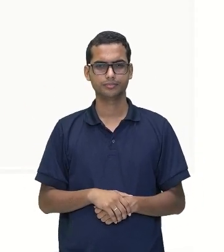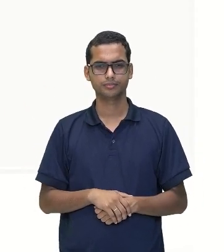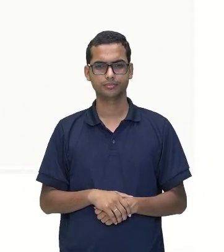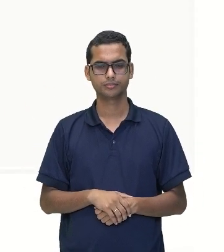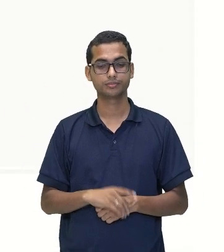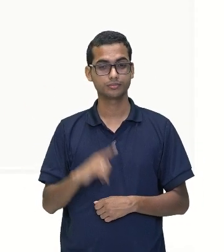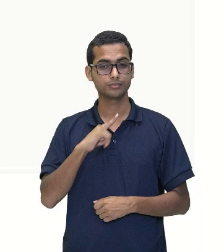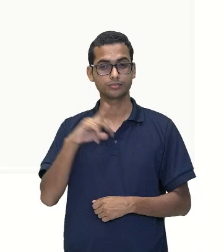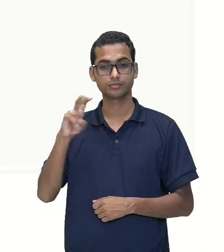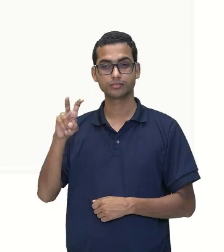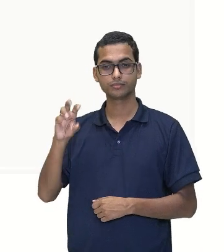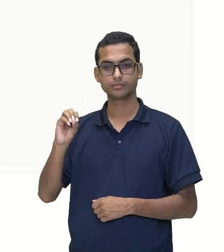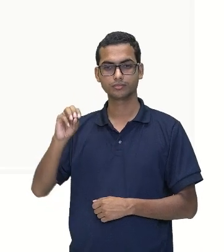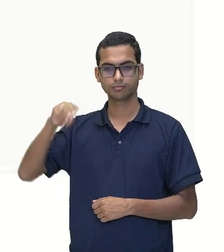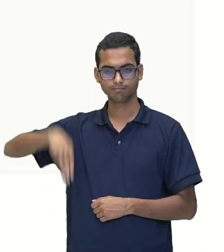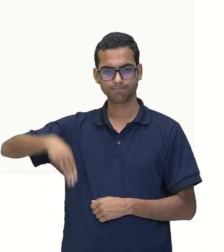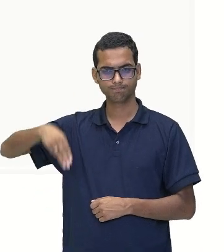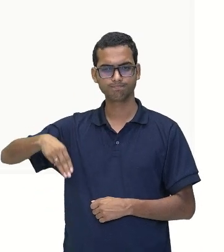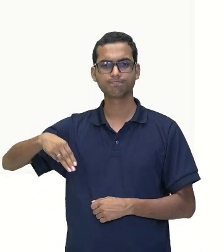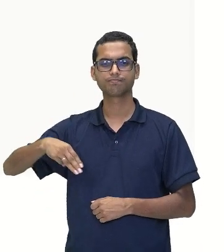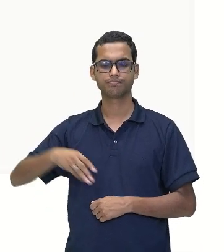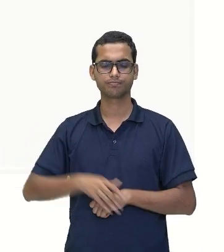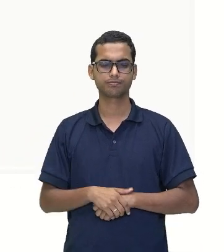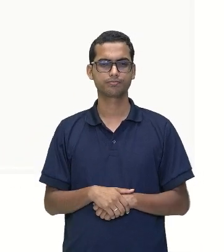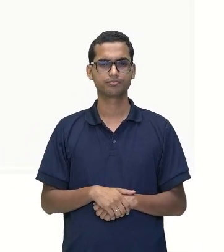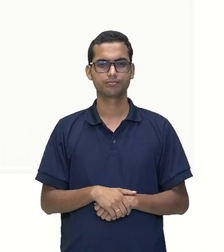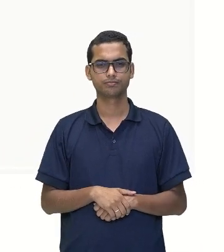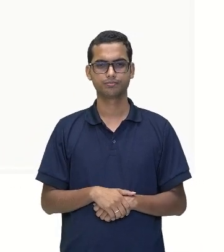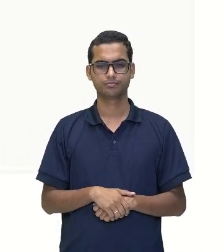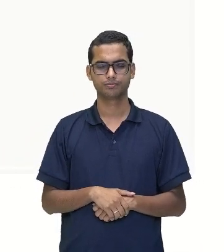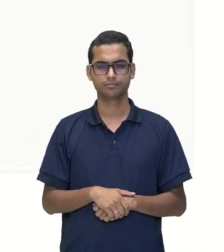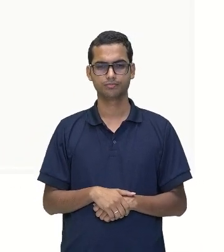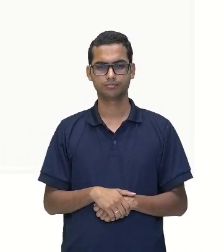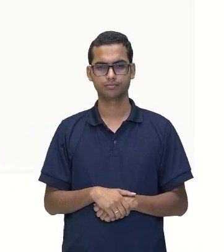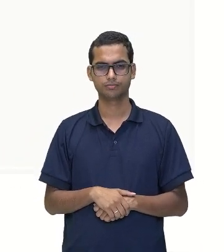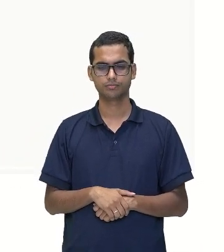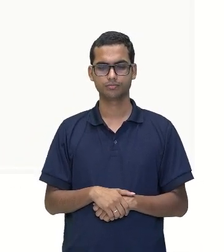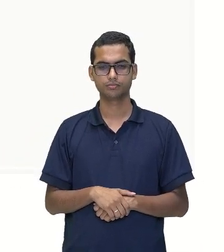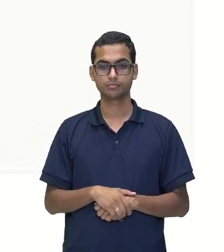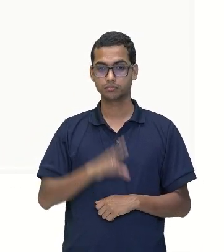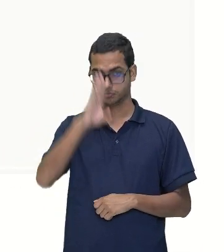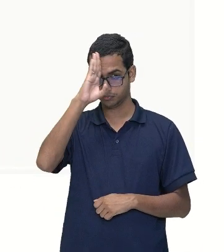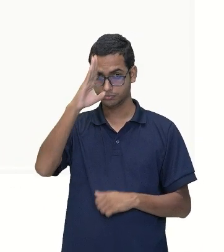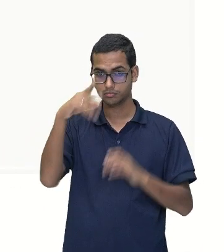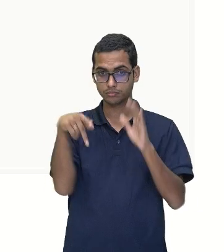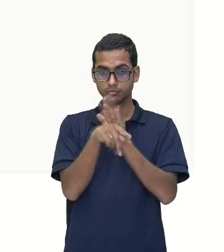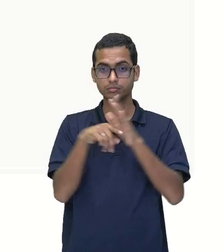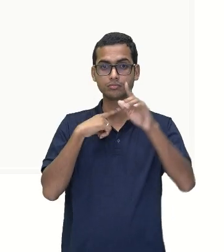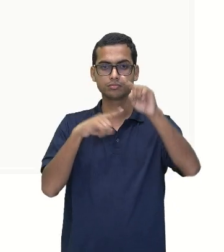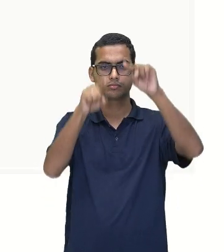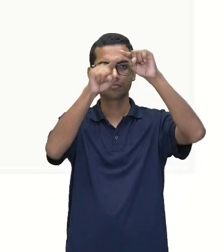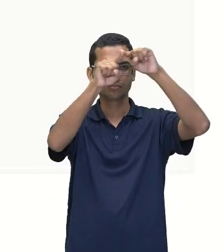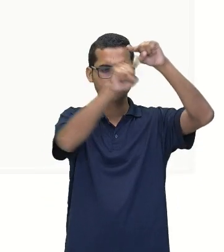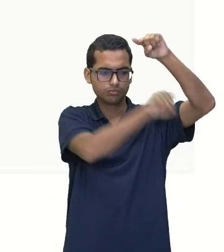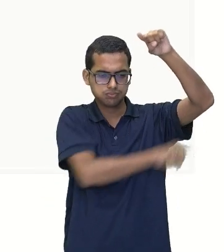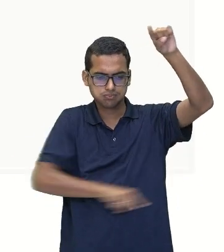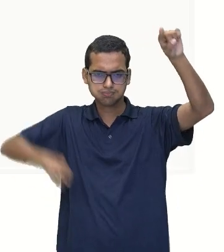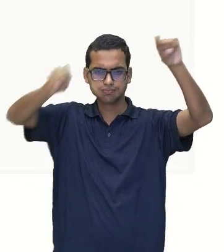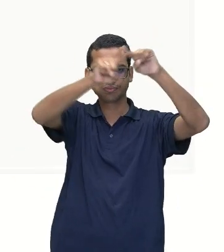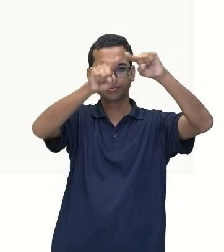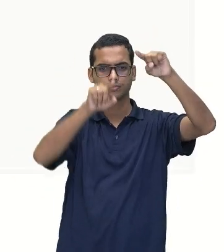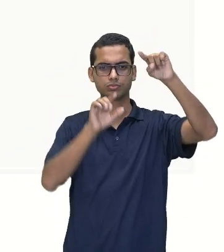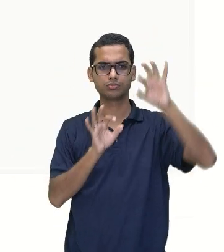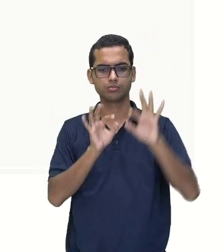50 metros, tá? 50 metros, ok? Muito bem. Vamos